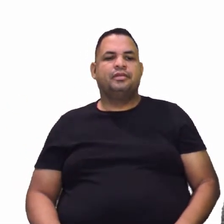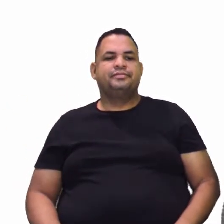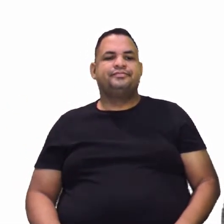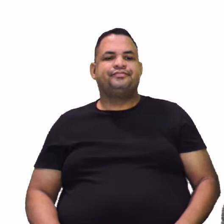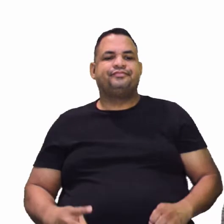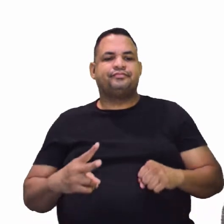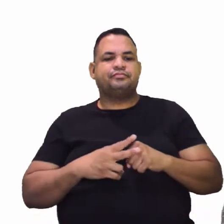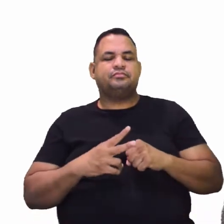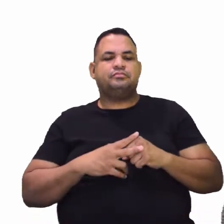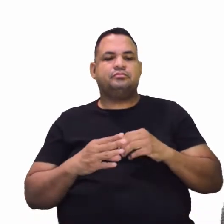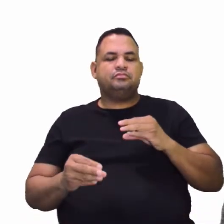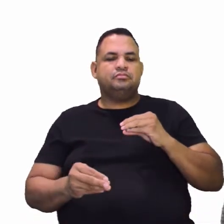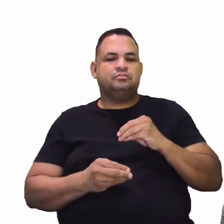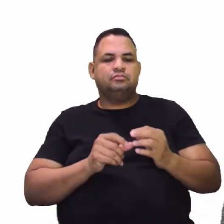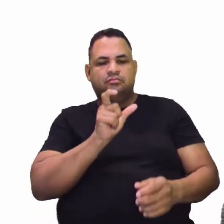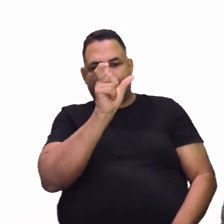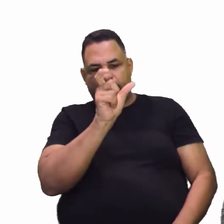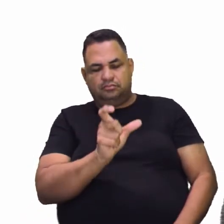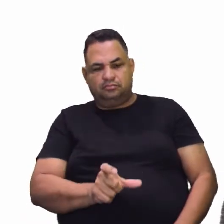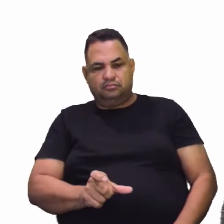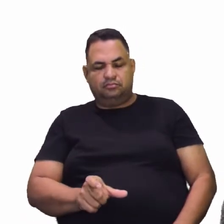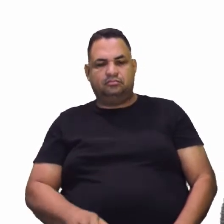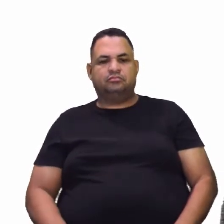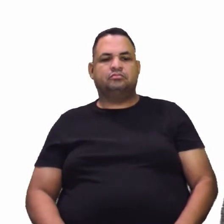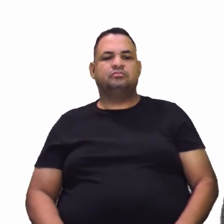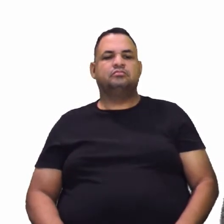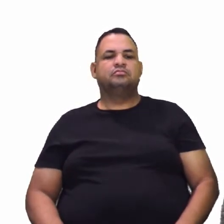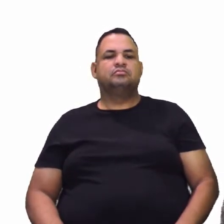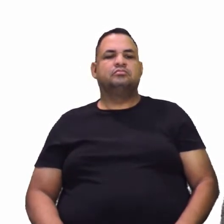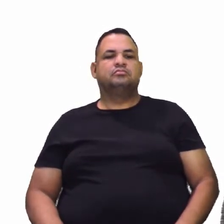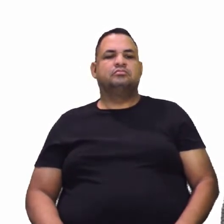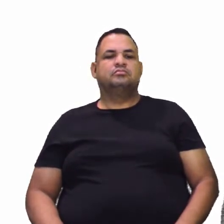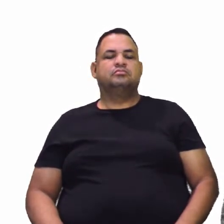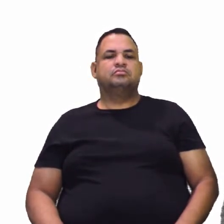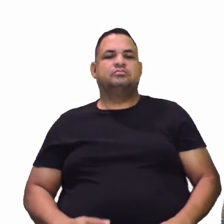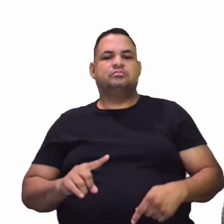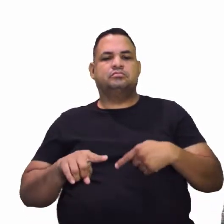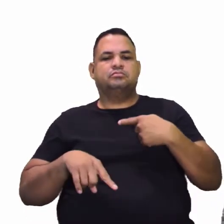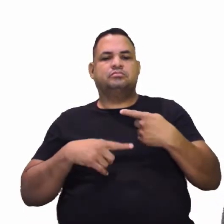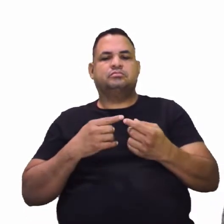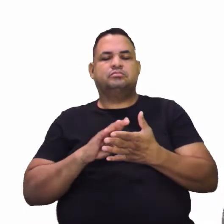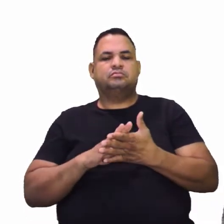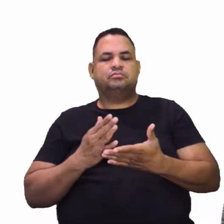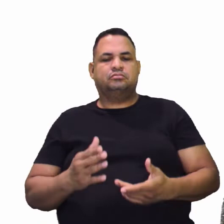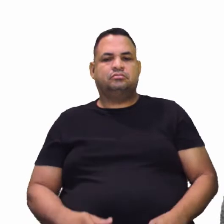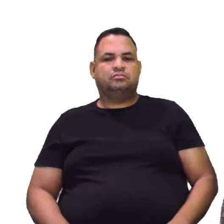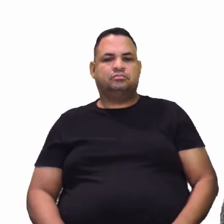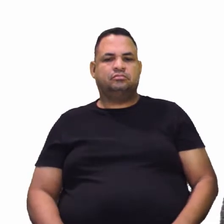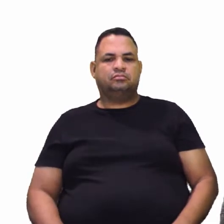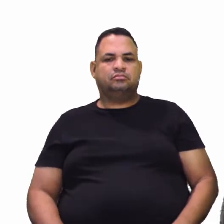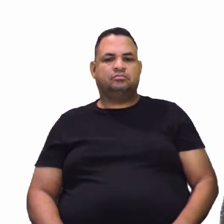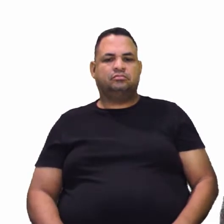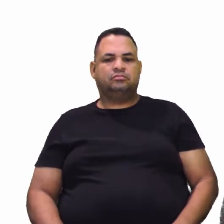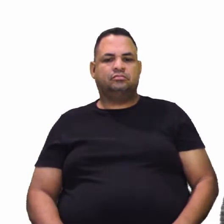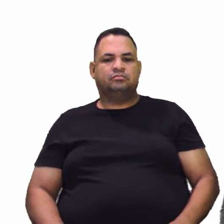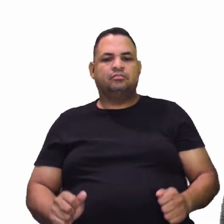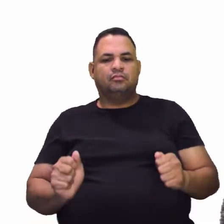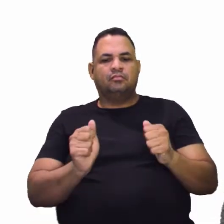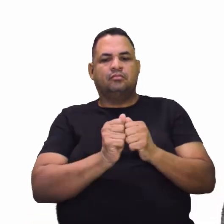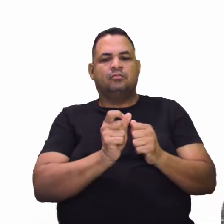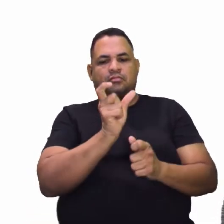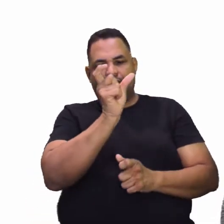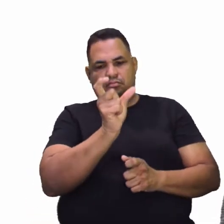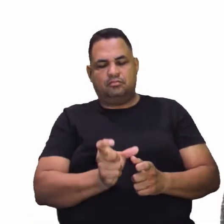verbo auxiliar, sujeito, que aqui é Maria e aqui é you. Logo depois quem vem do lado do